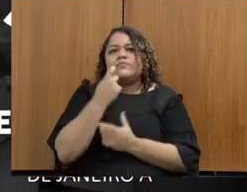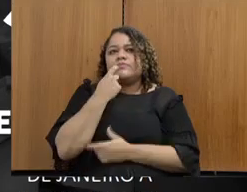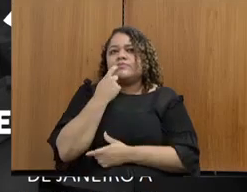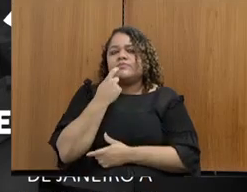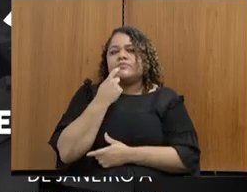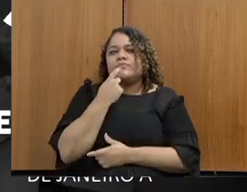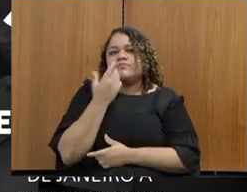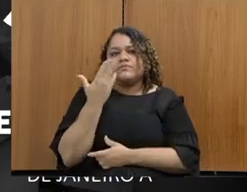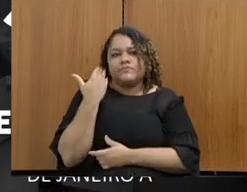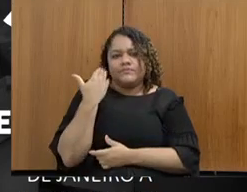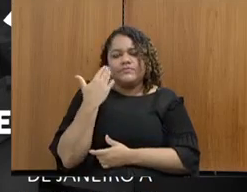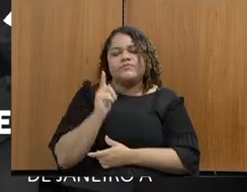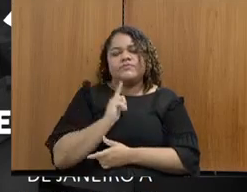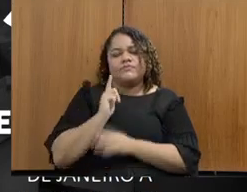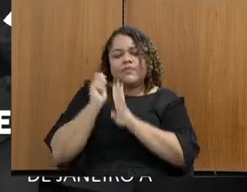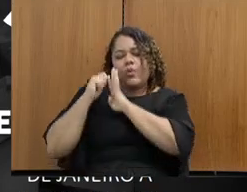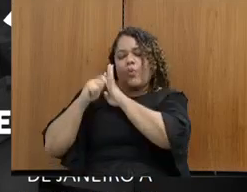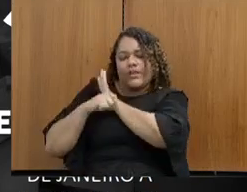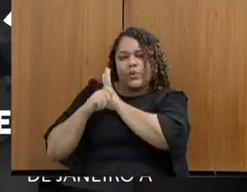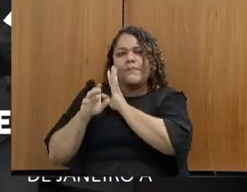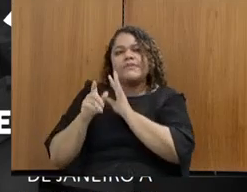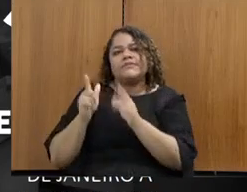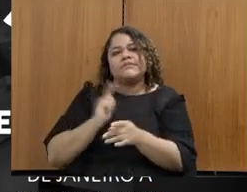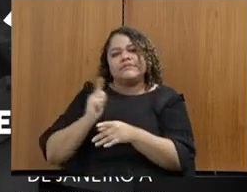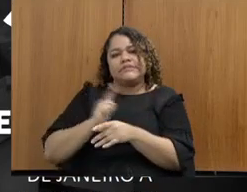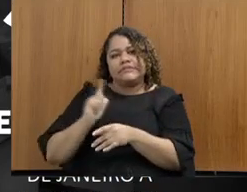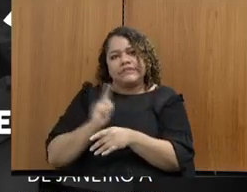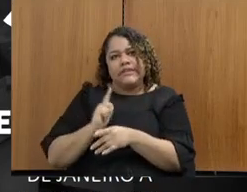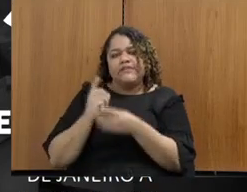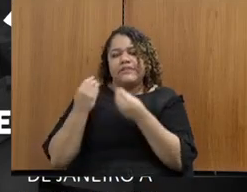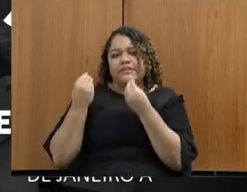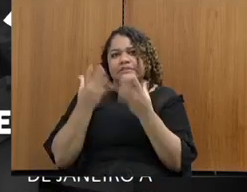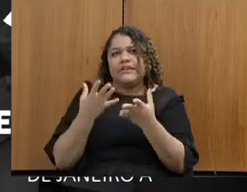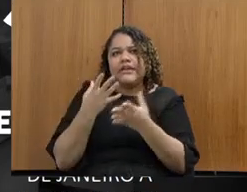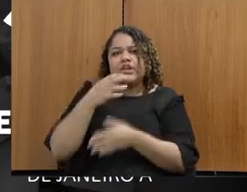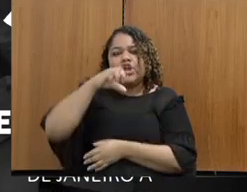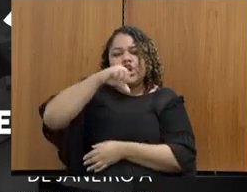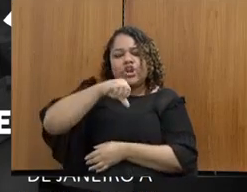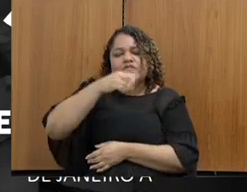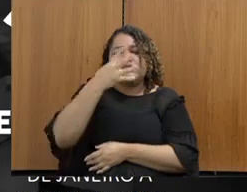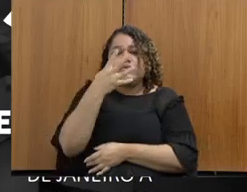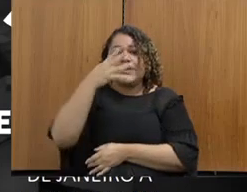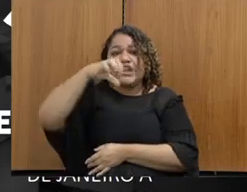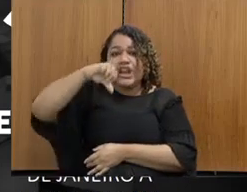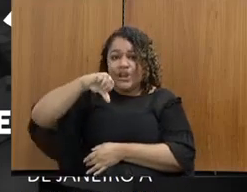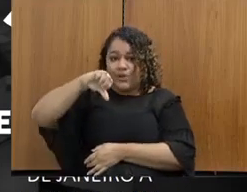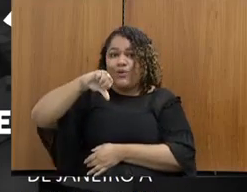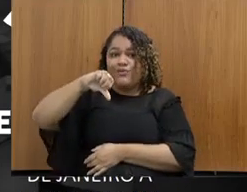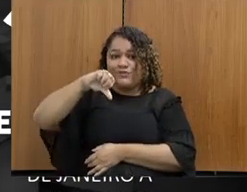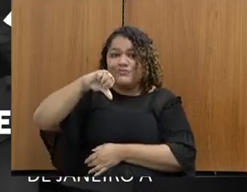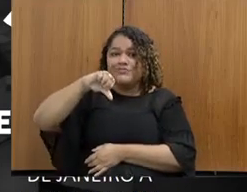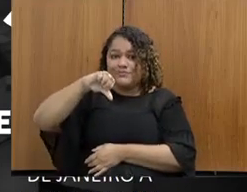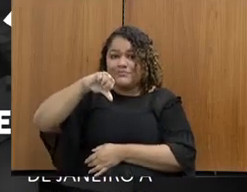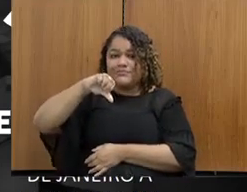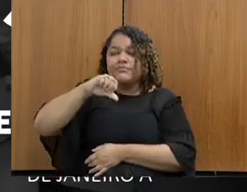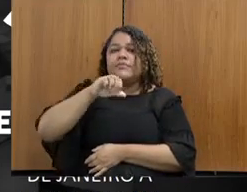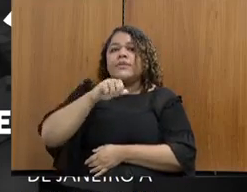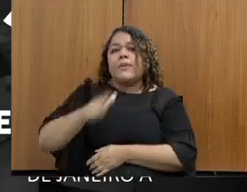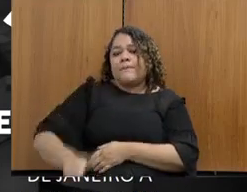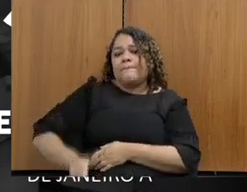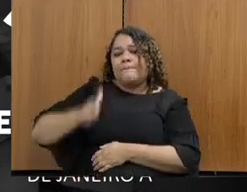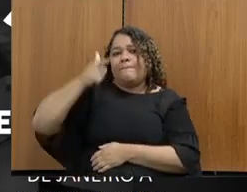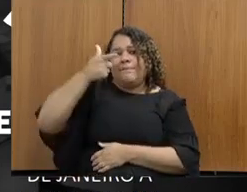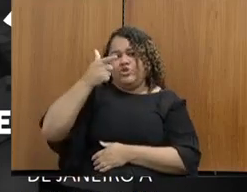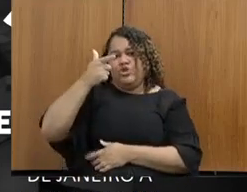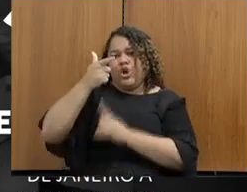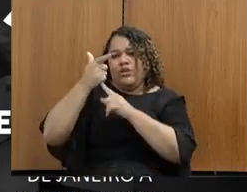quadrimestre entrega de 949 pistolas Glock que é